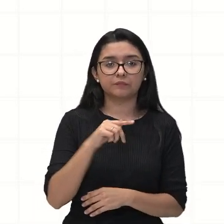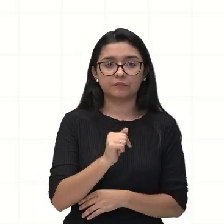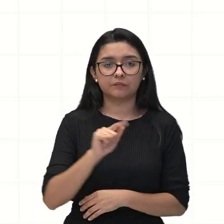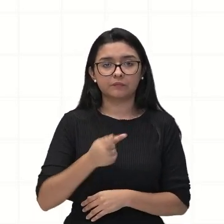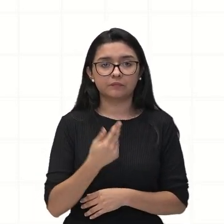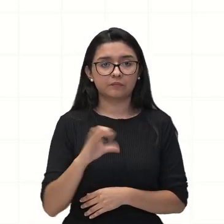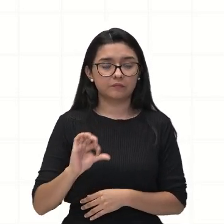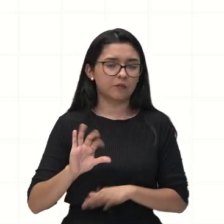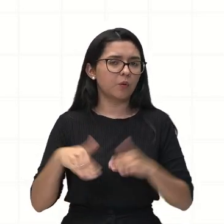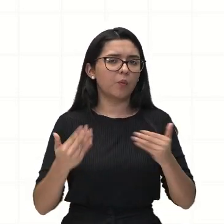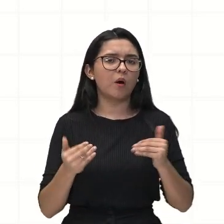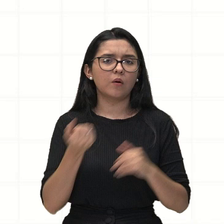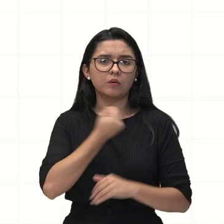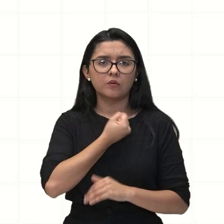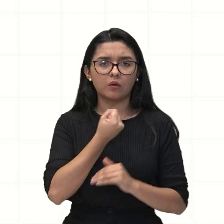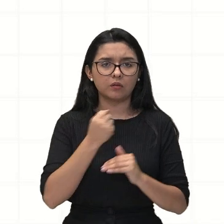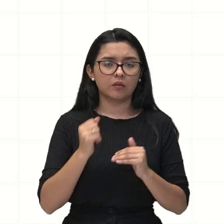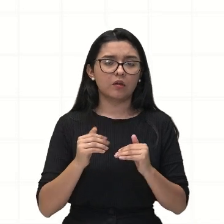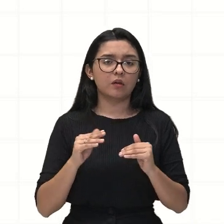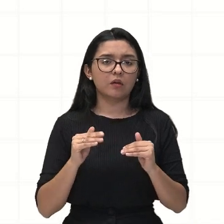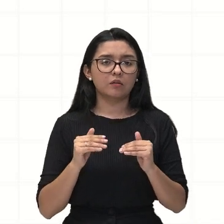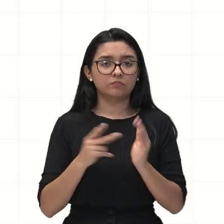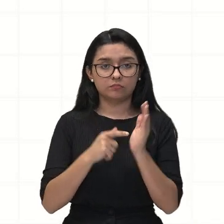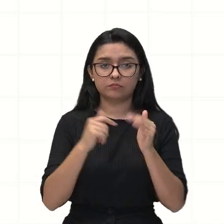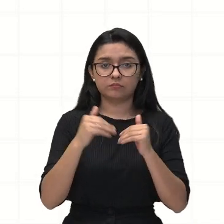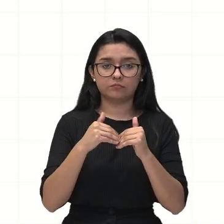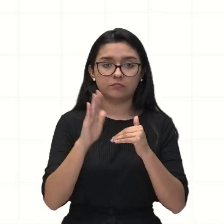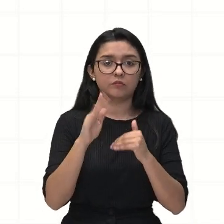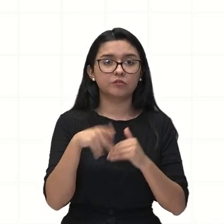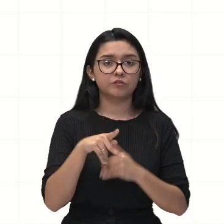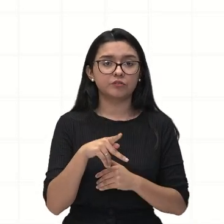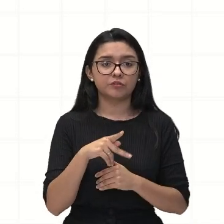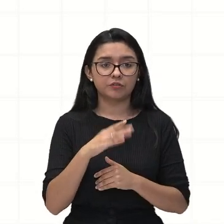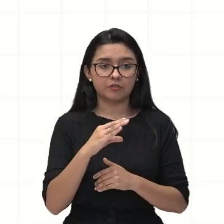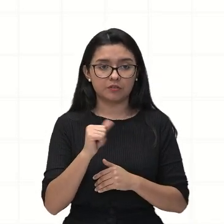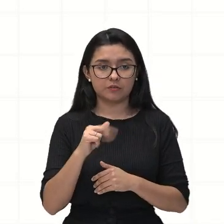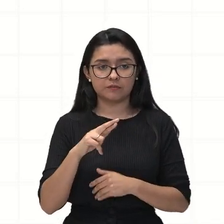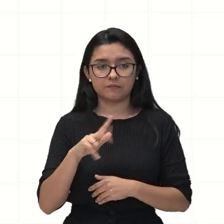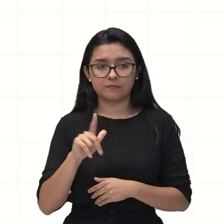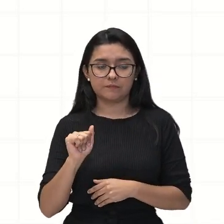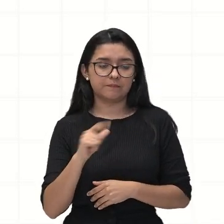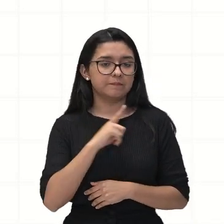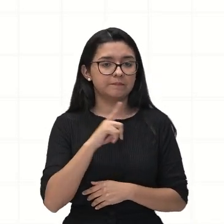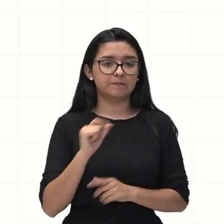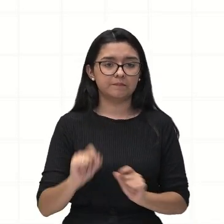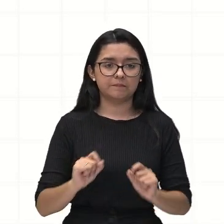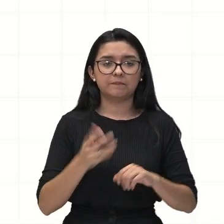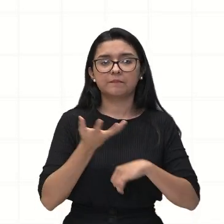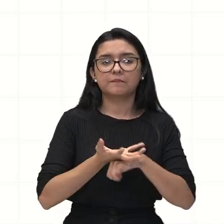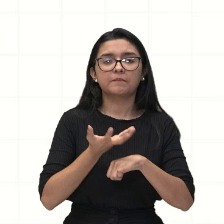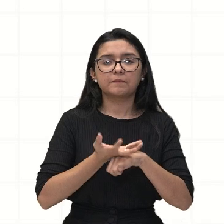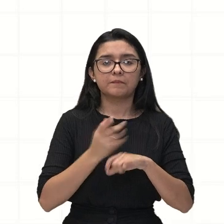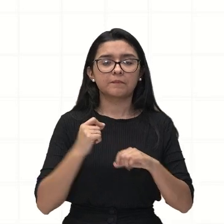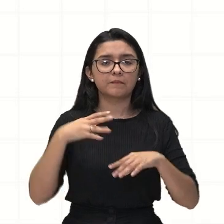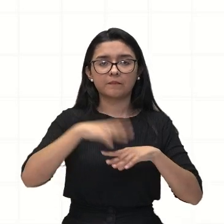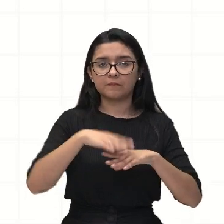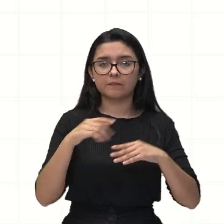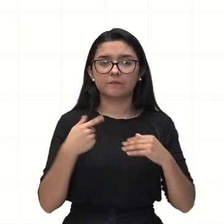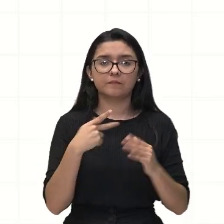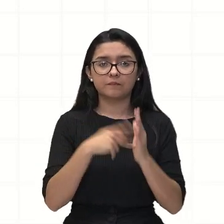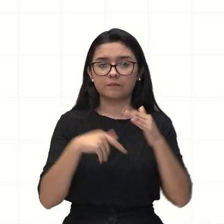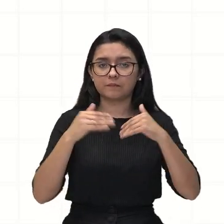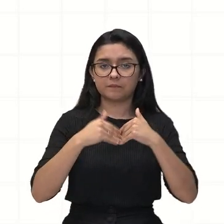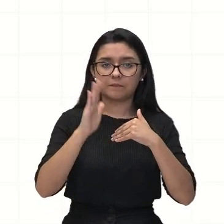Qual foi a maior nota de Carla? Carla teve, inclusive, né, a maior nota, né, em